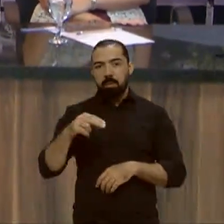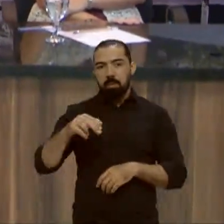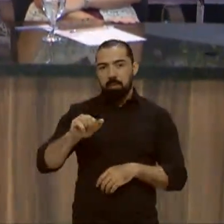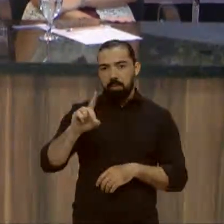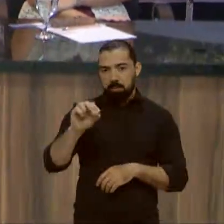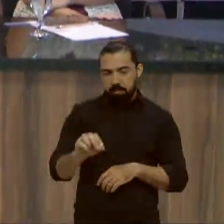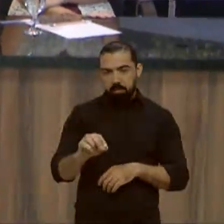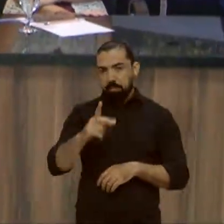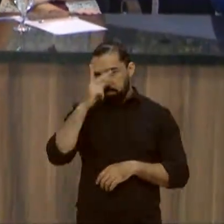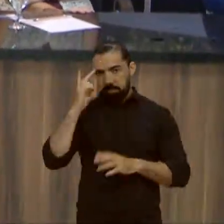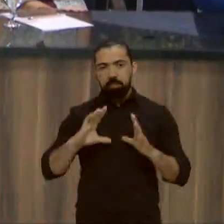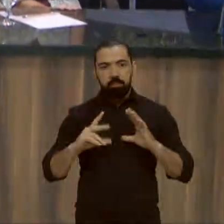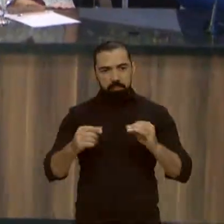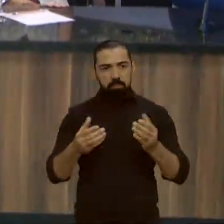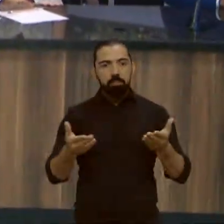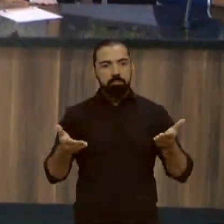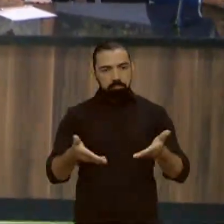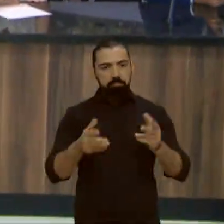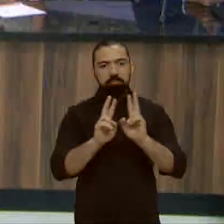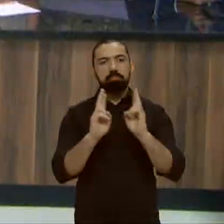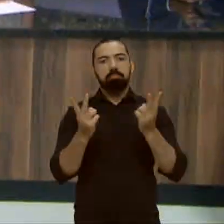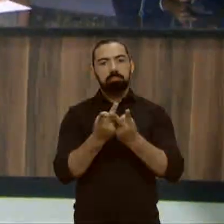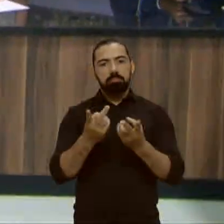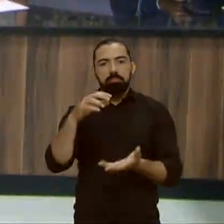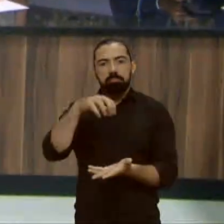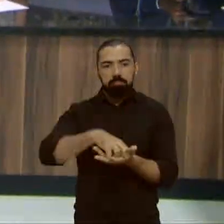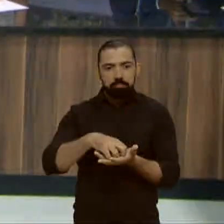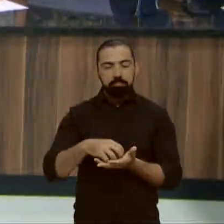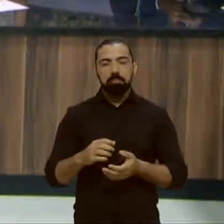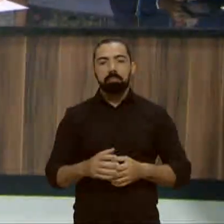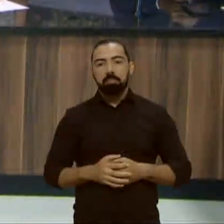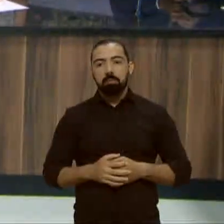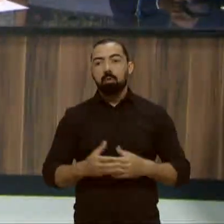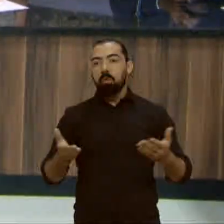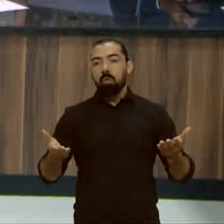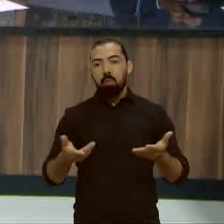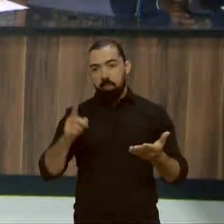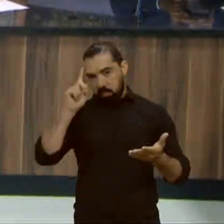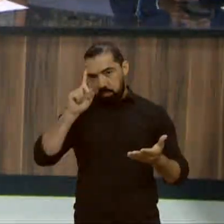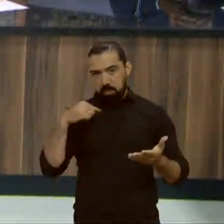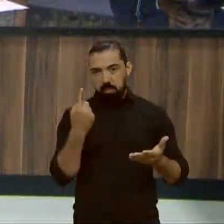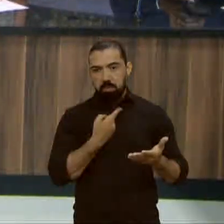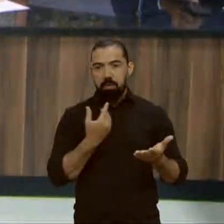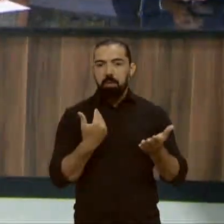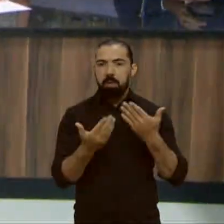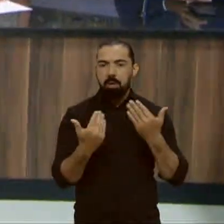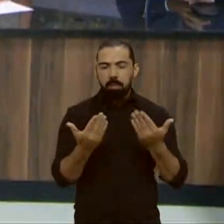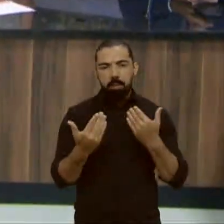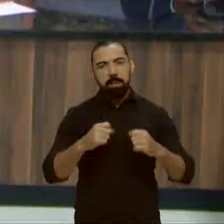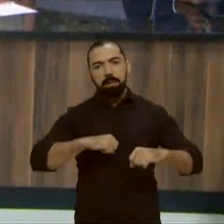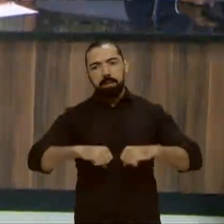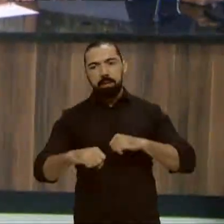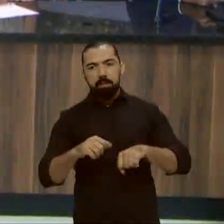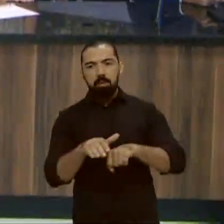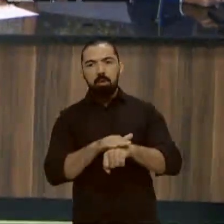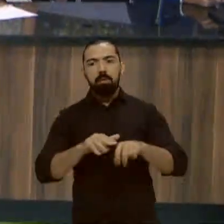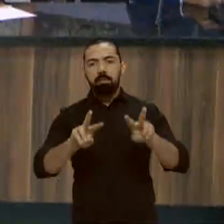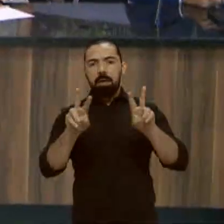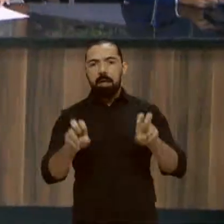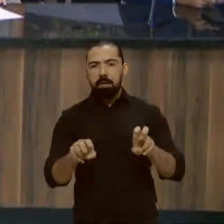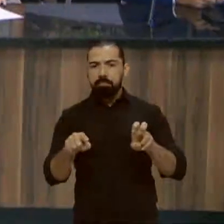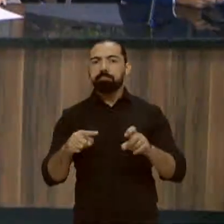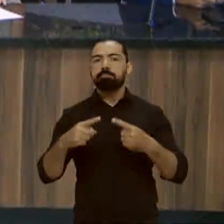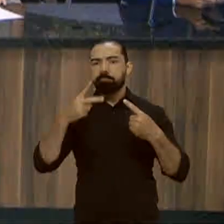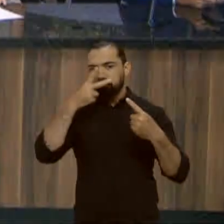todos os que compõem essa casa, para que nós possamos, na data de hoje, conversar, discutir, debater sobre um tema tão